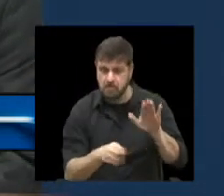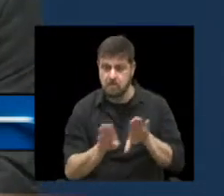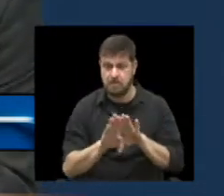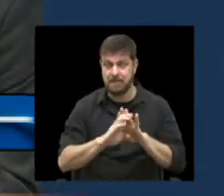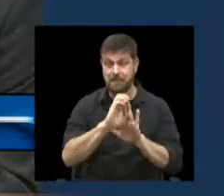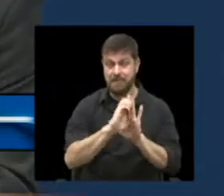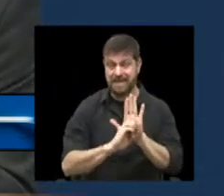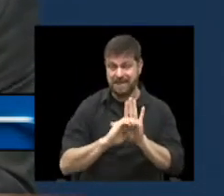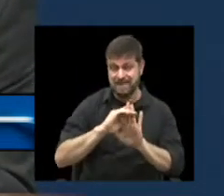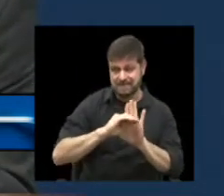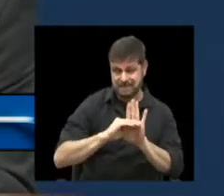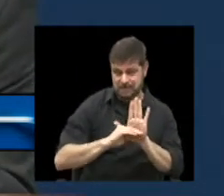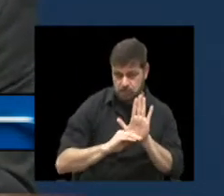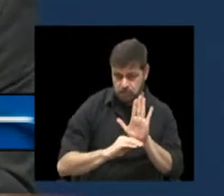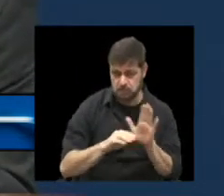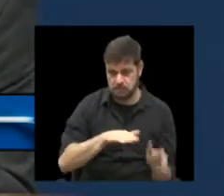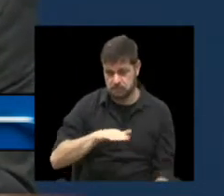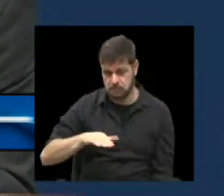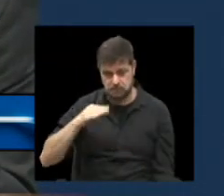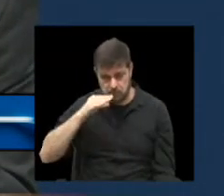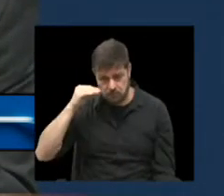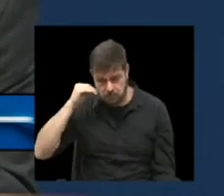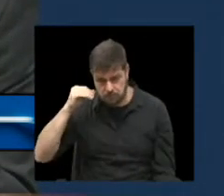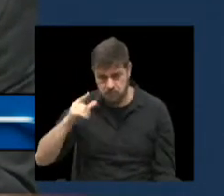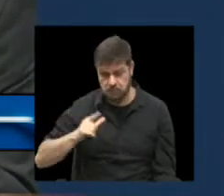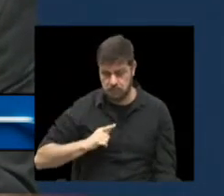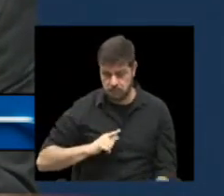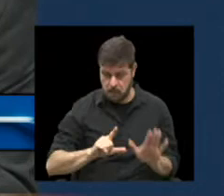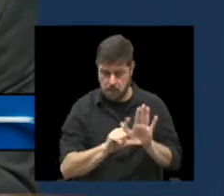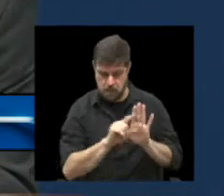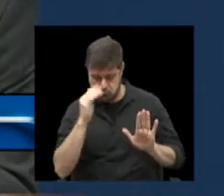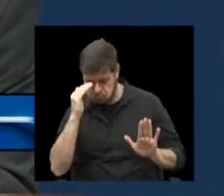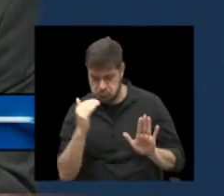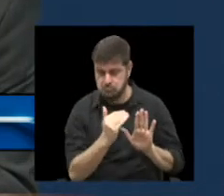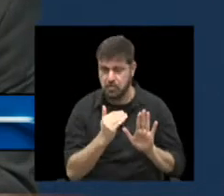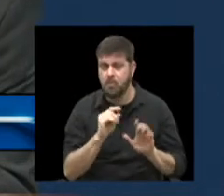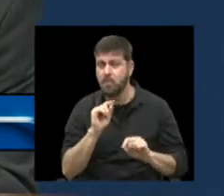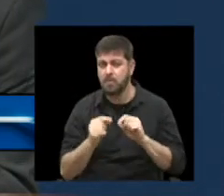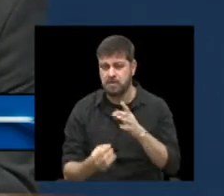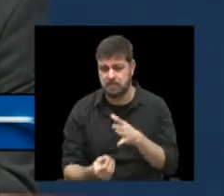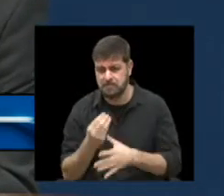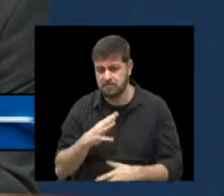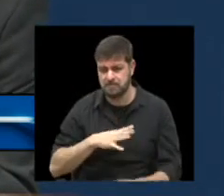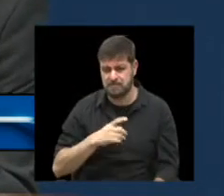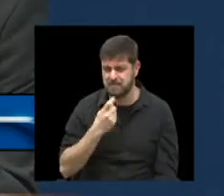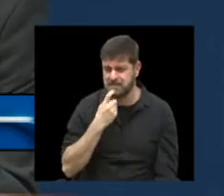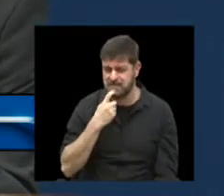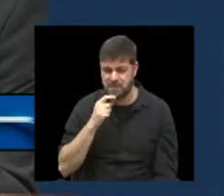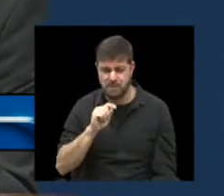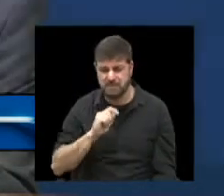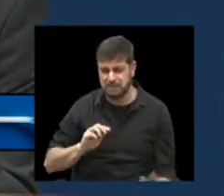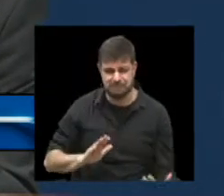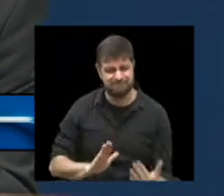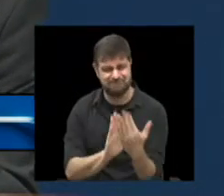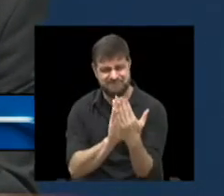da Criança e do Adolescente. E a principal violação, ou a violação que mais